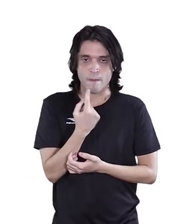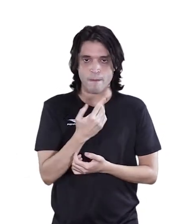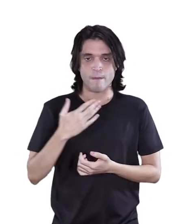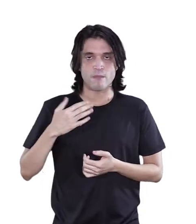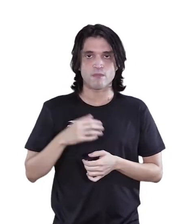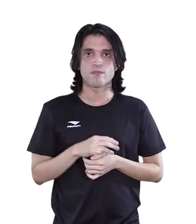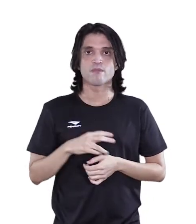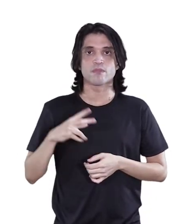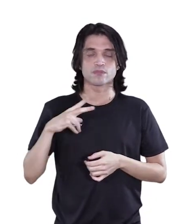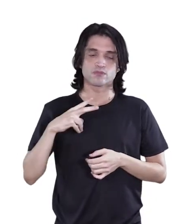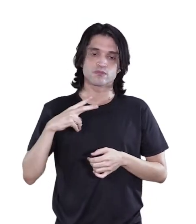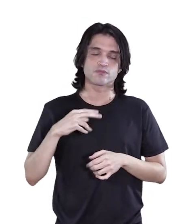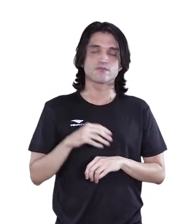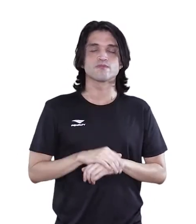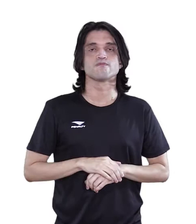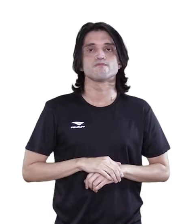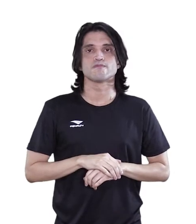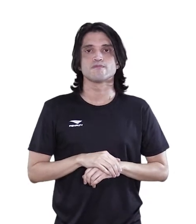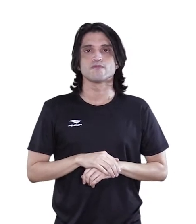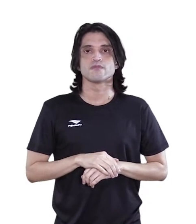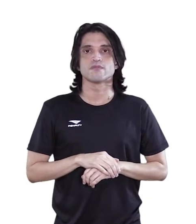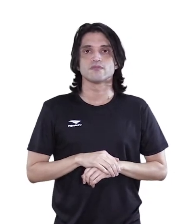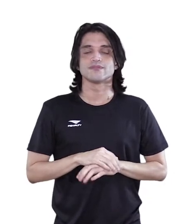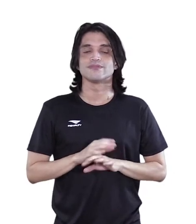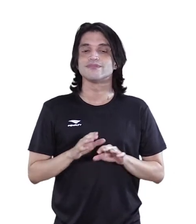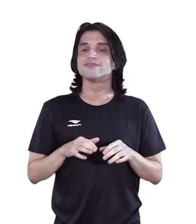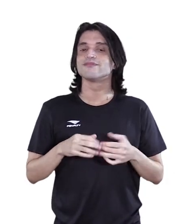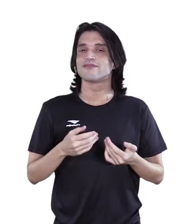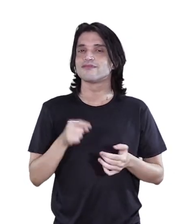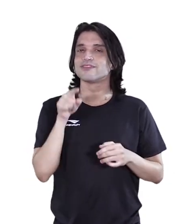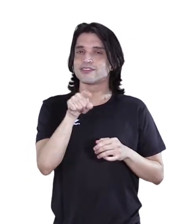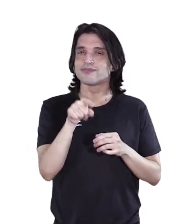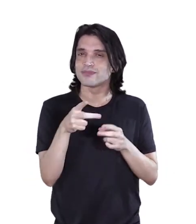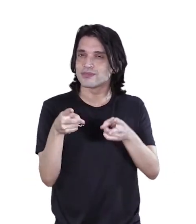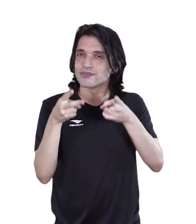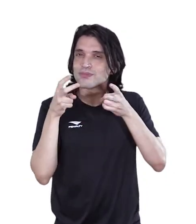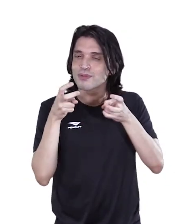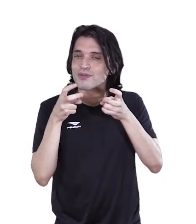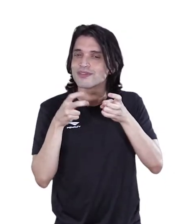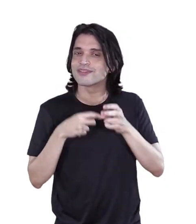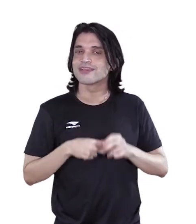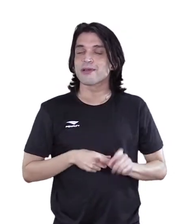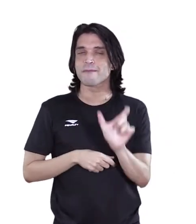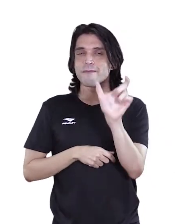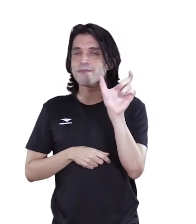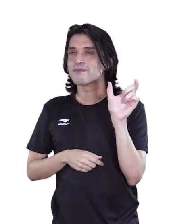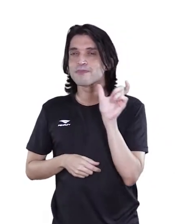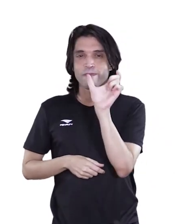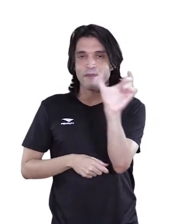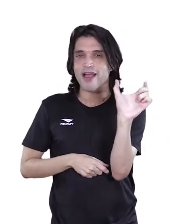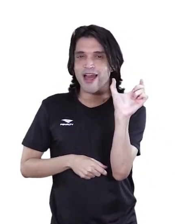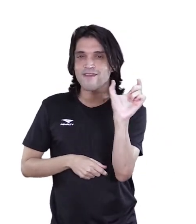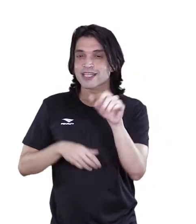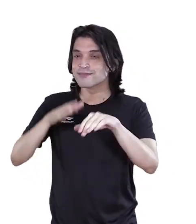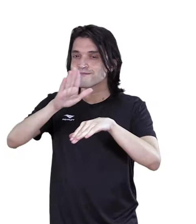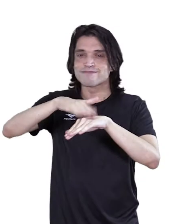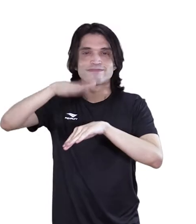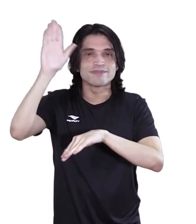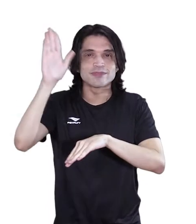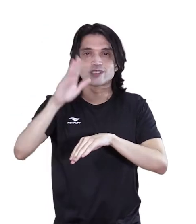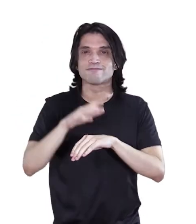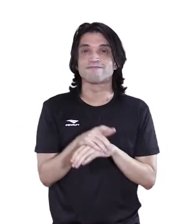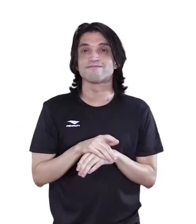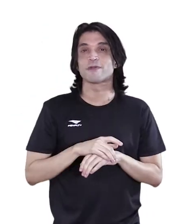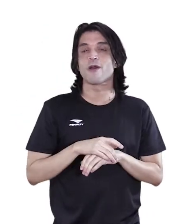ter percebido que as palavras que mais apareceram até aqui foram opinião, ponto de